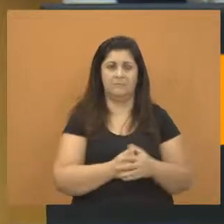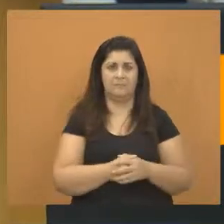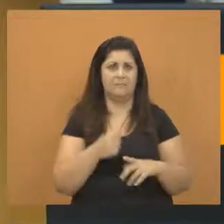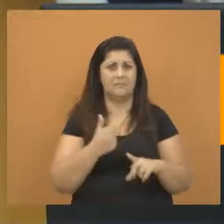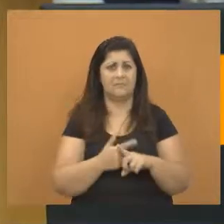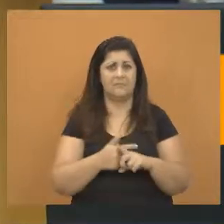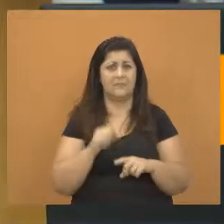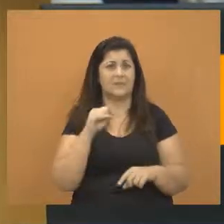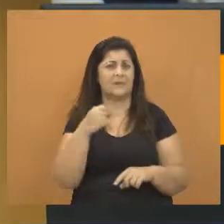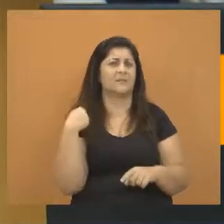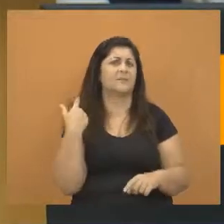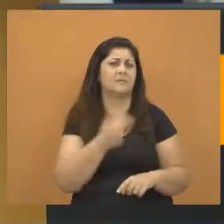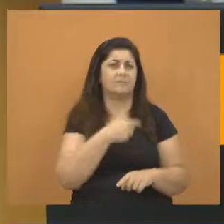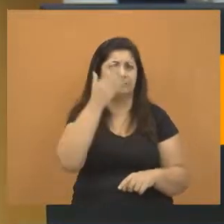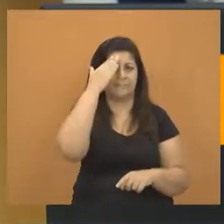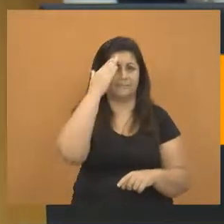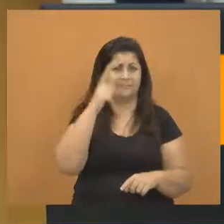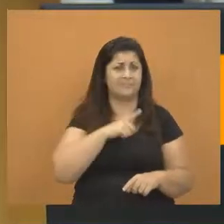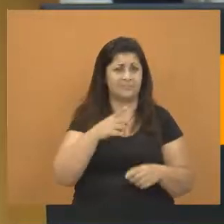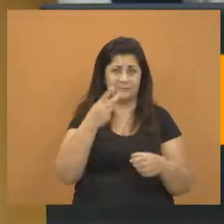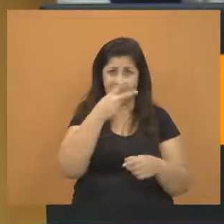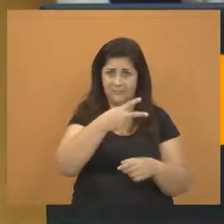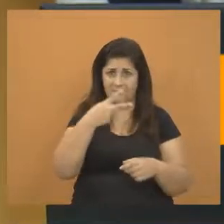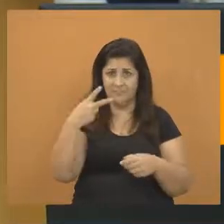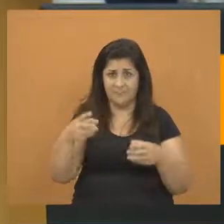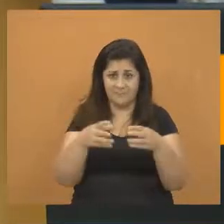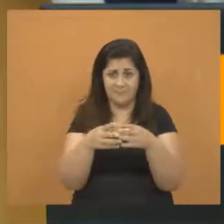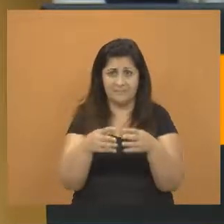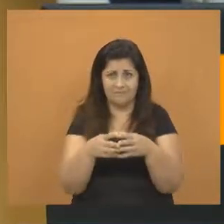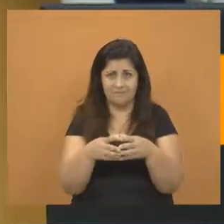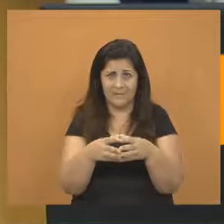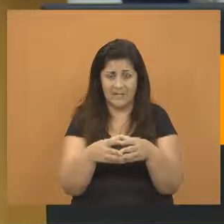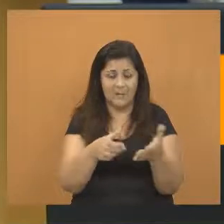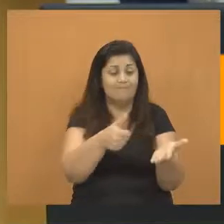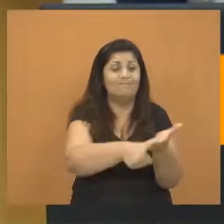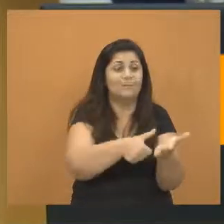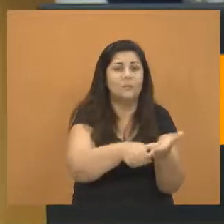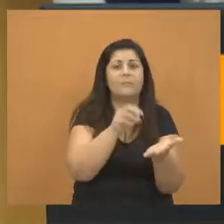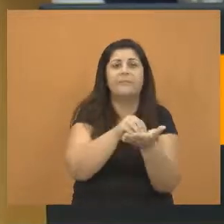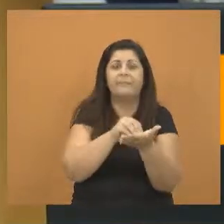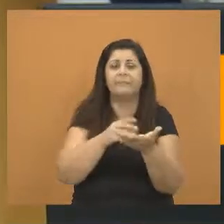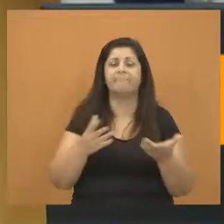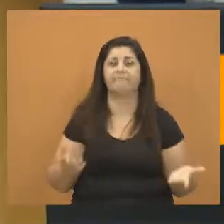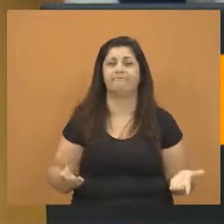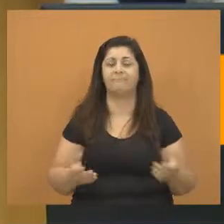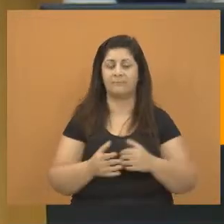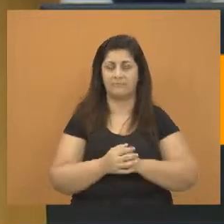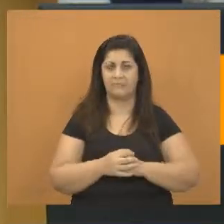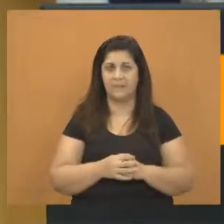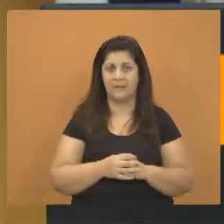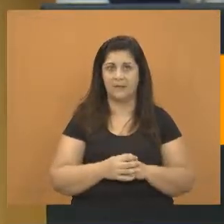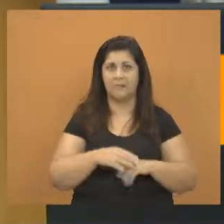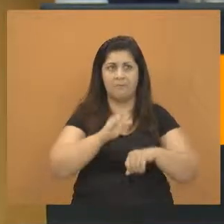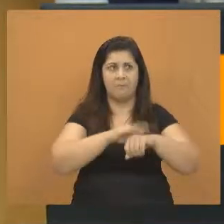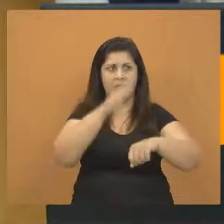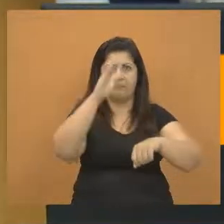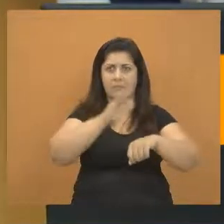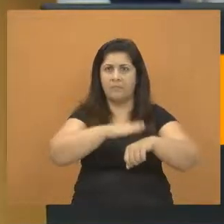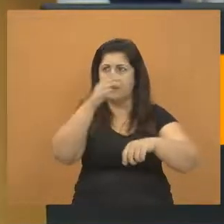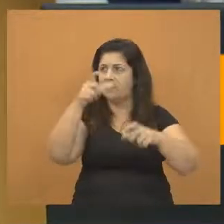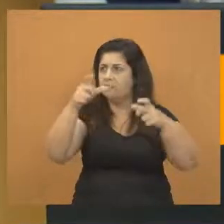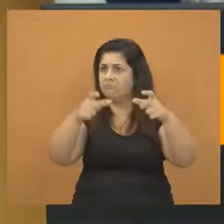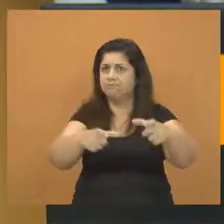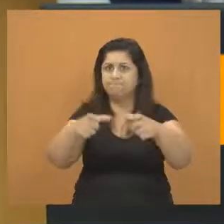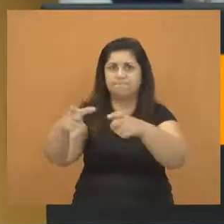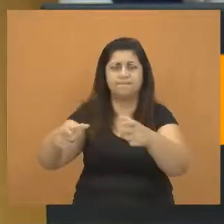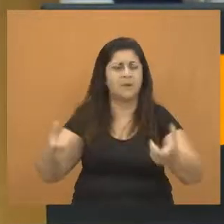já sabe que nós temos 22 bairros em regularização fundiária e está aumentando outras áreas,